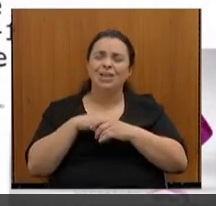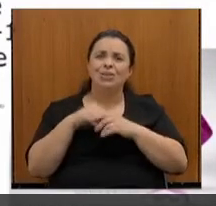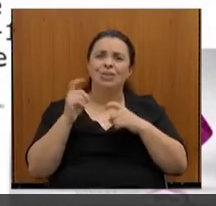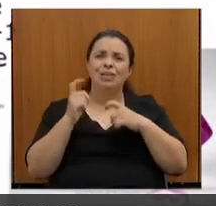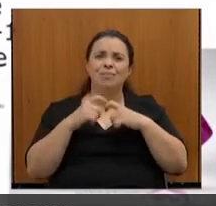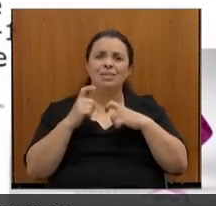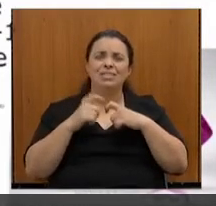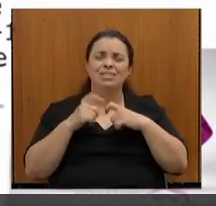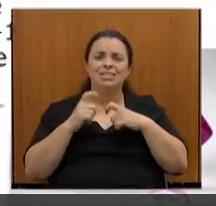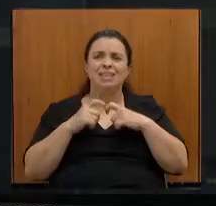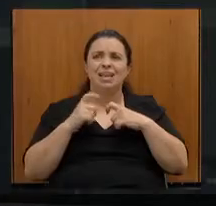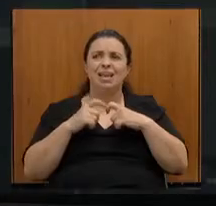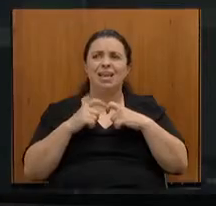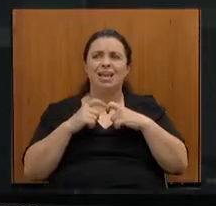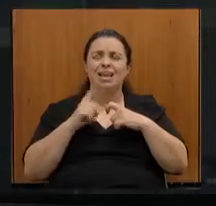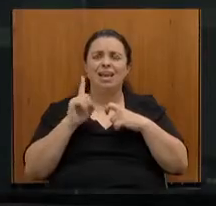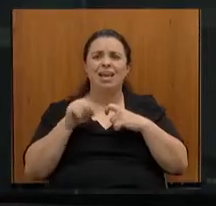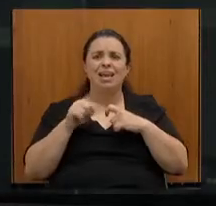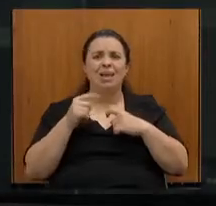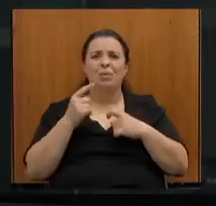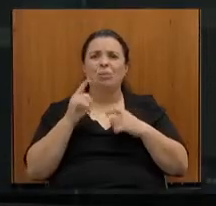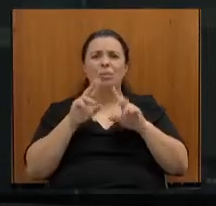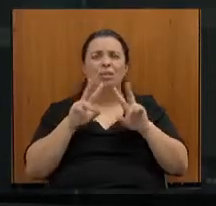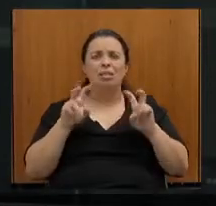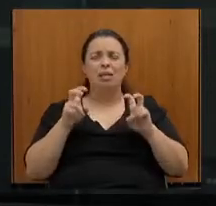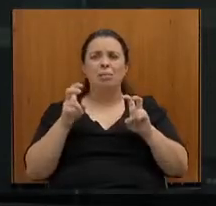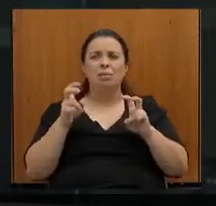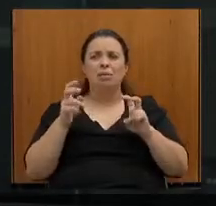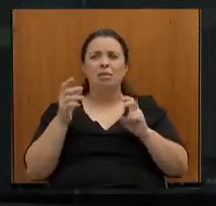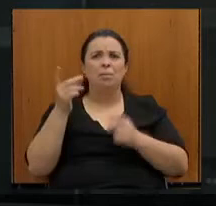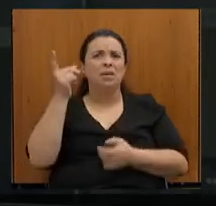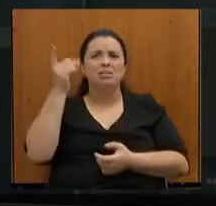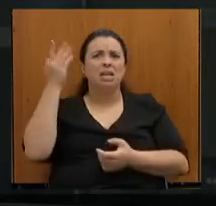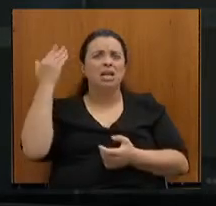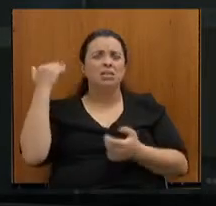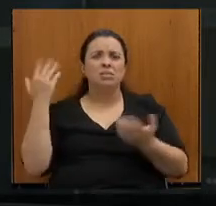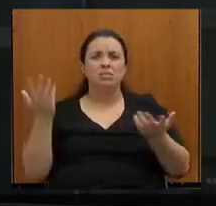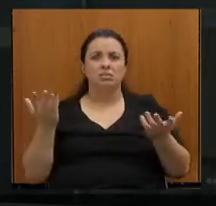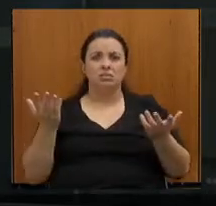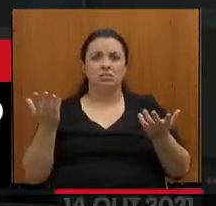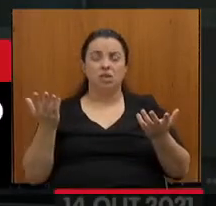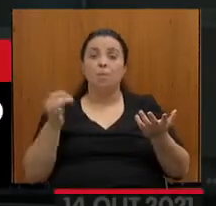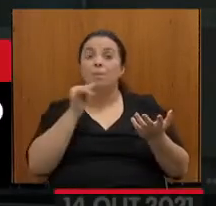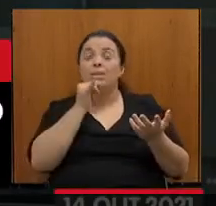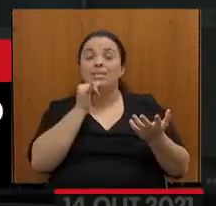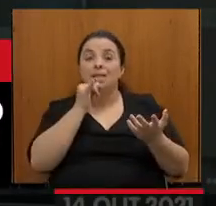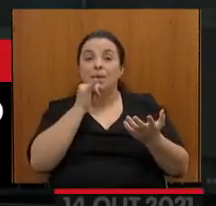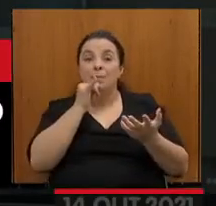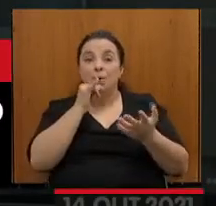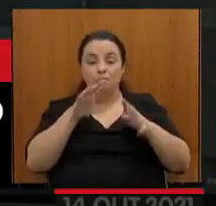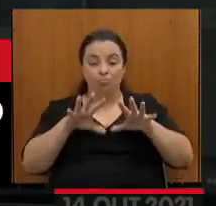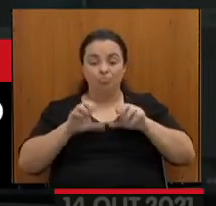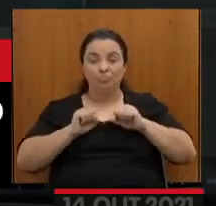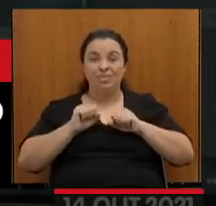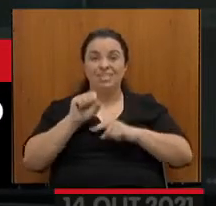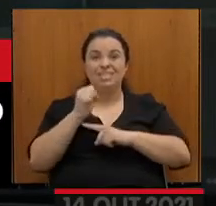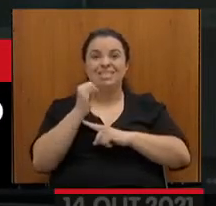As nossas taxas de sífilis congênita hoje estão crescendo. Doenças potencialmente